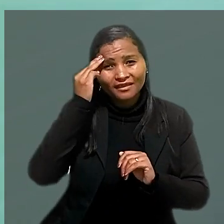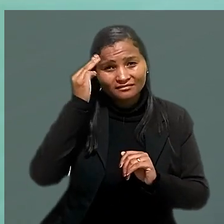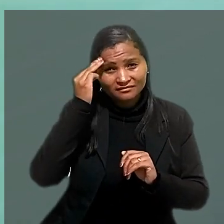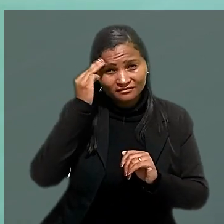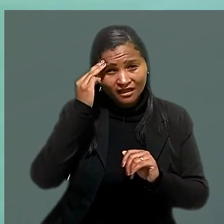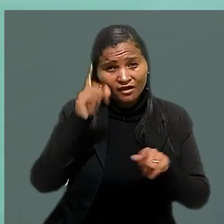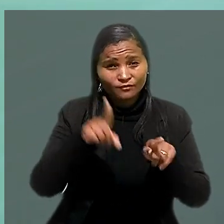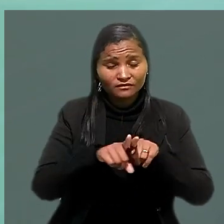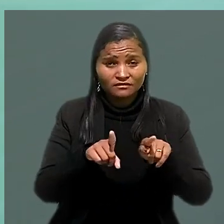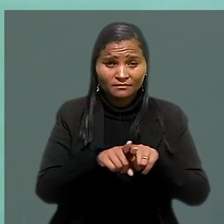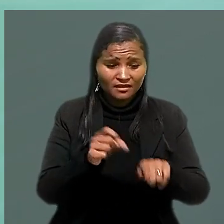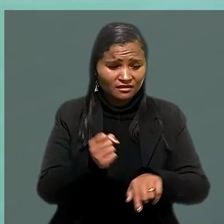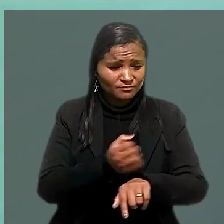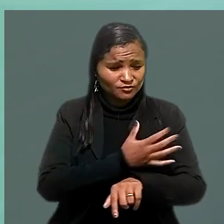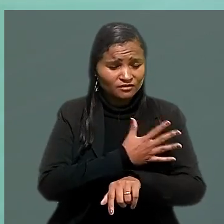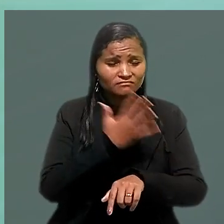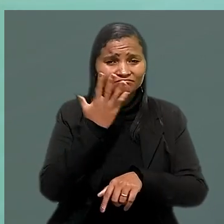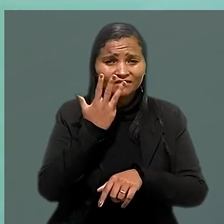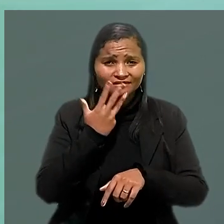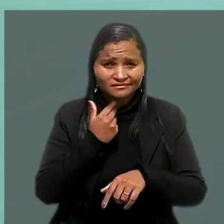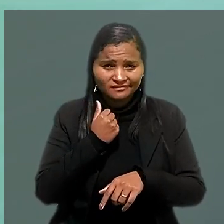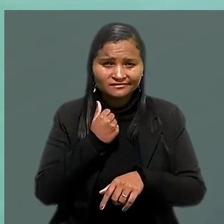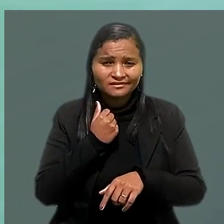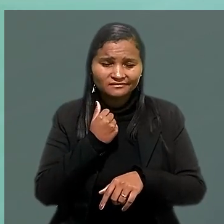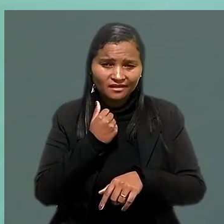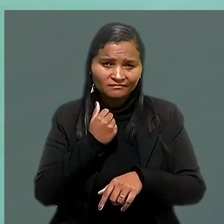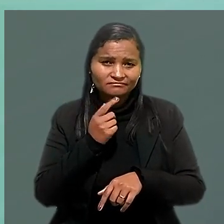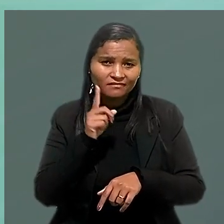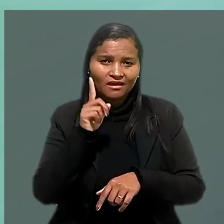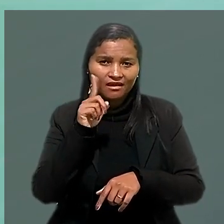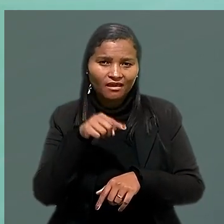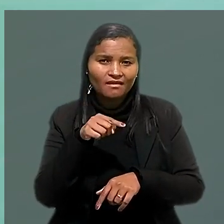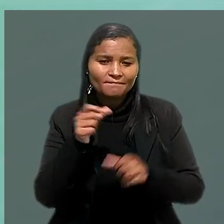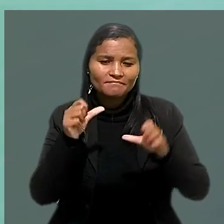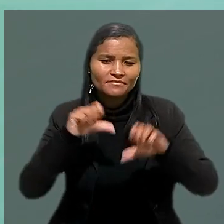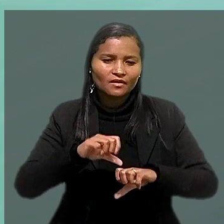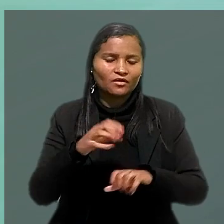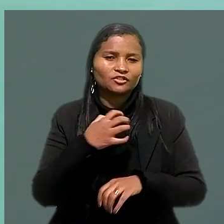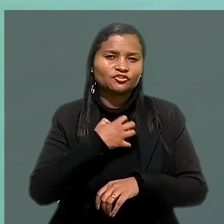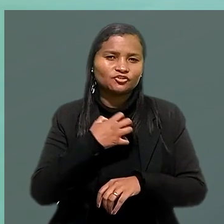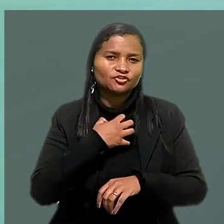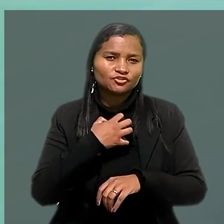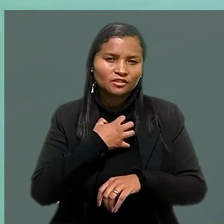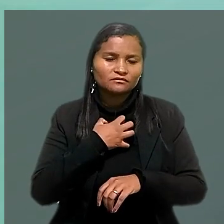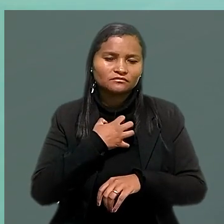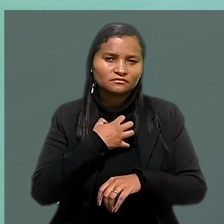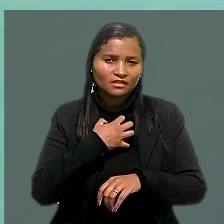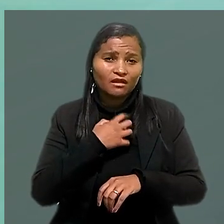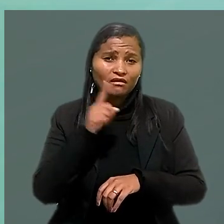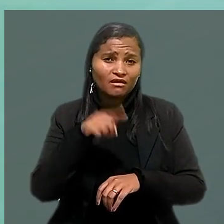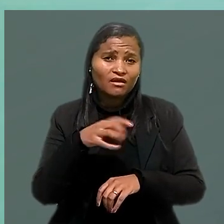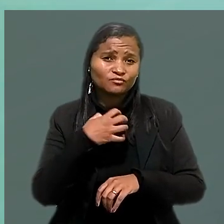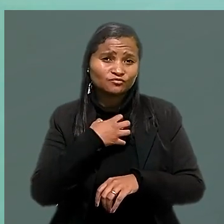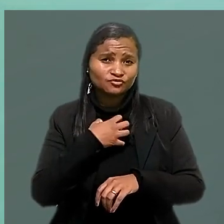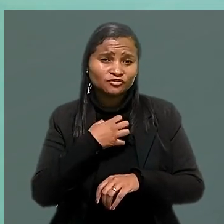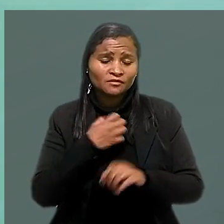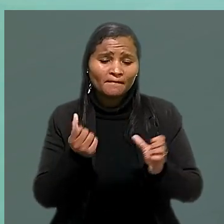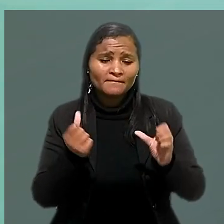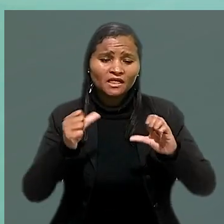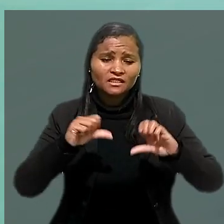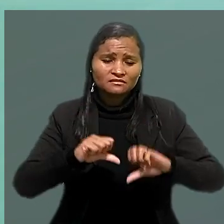física, mental e emocional de uma criança, é efetivamente uma pior forma, uma forma